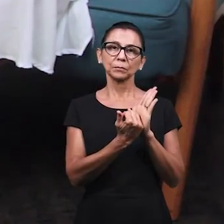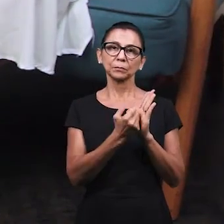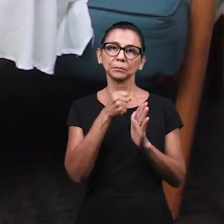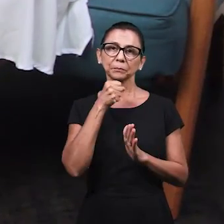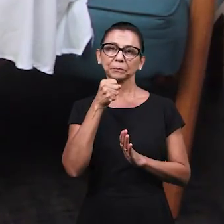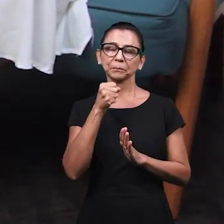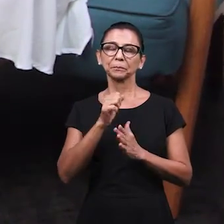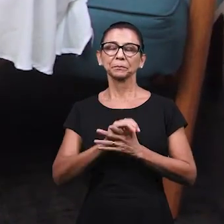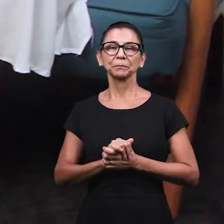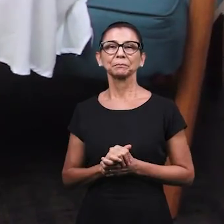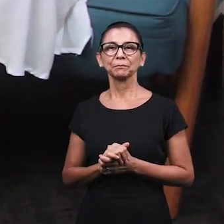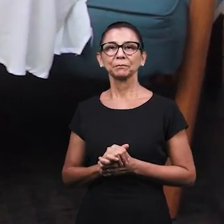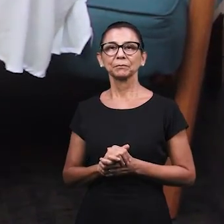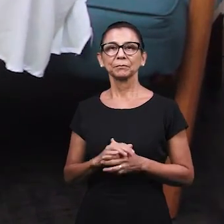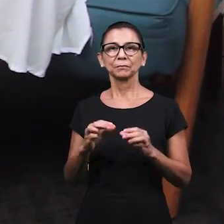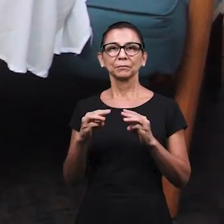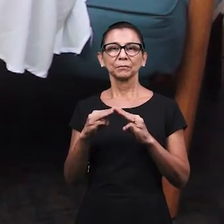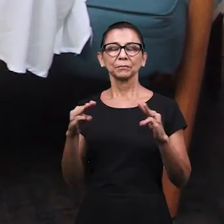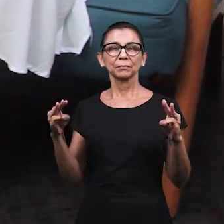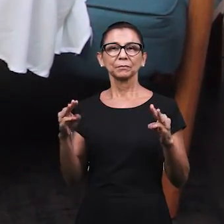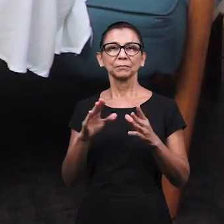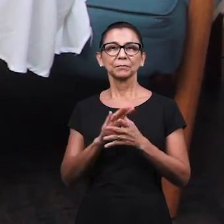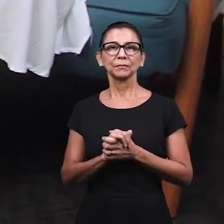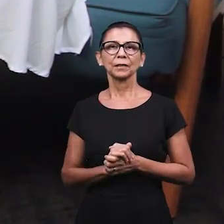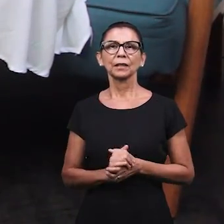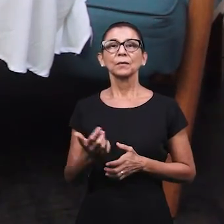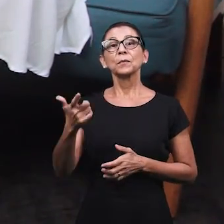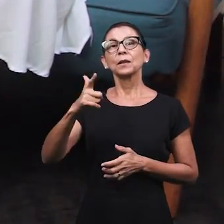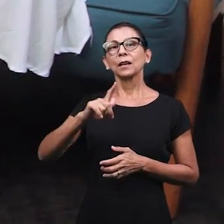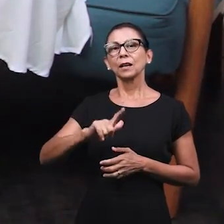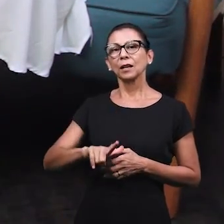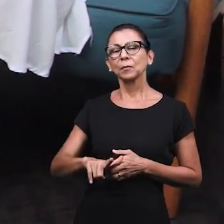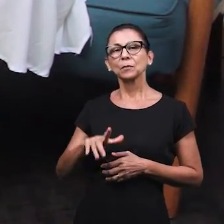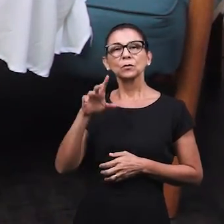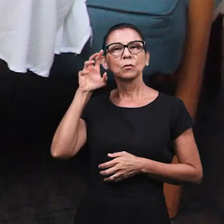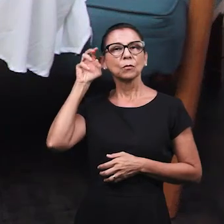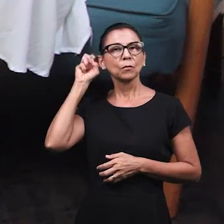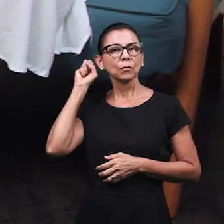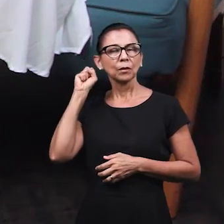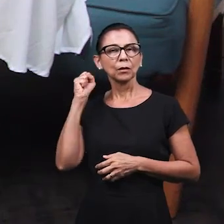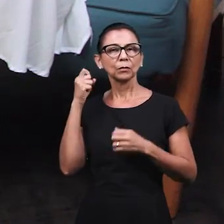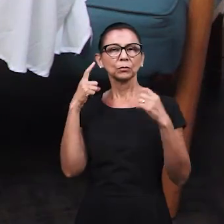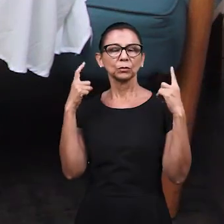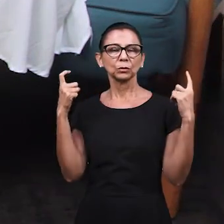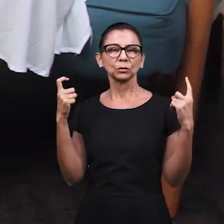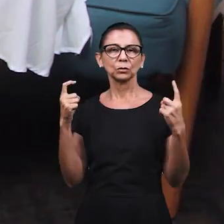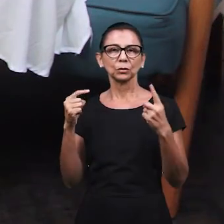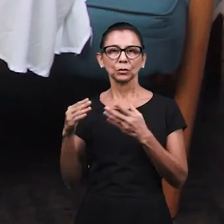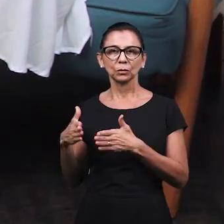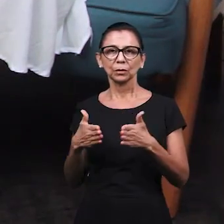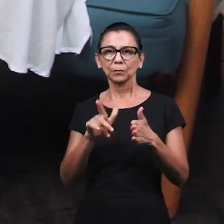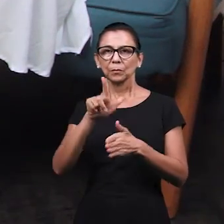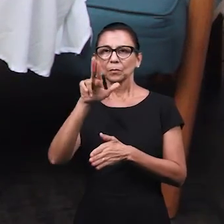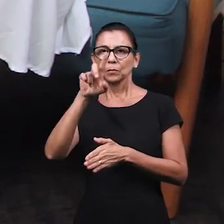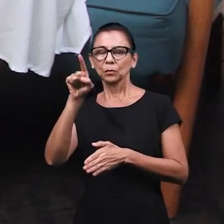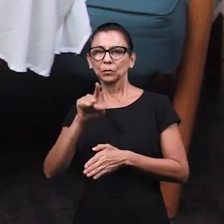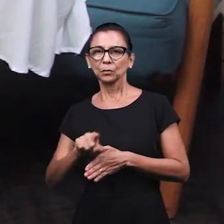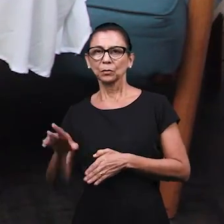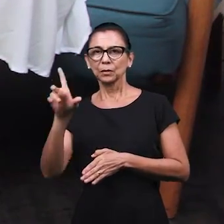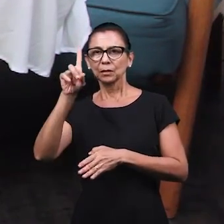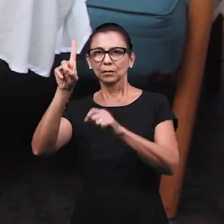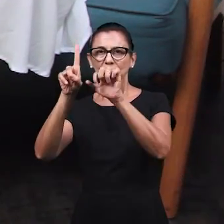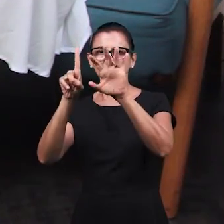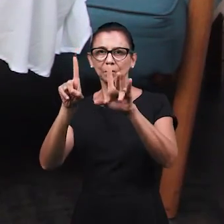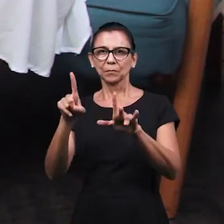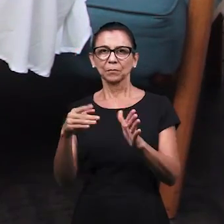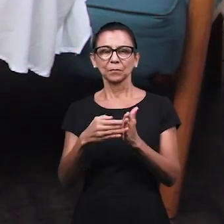dessa edição do Manaim Entrevista. Fique com mais um pouquinho do áudio do programa Luz para o Meu Caminho. Deus abençoe